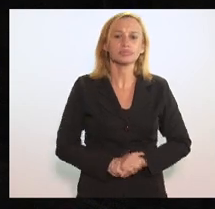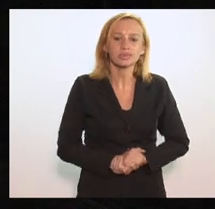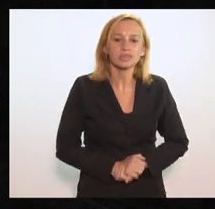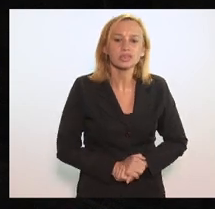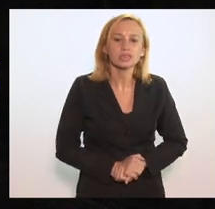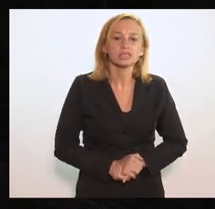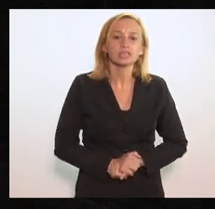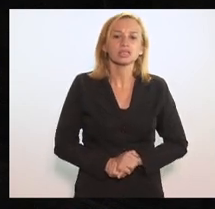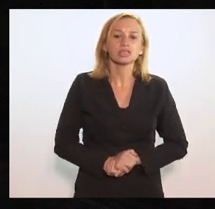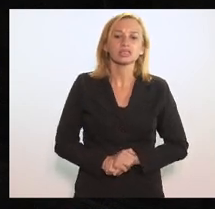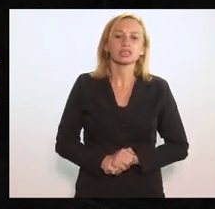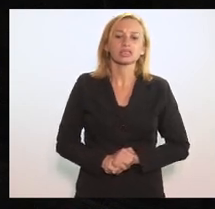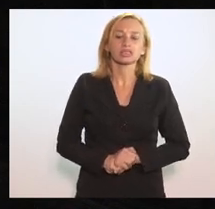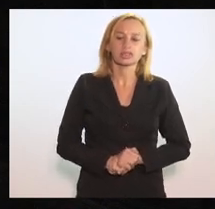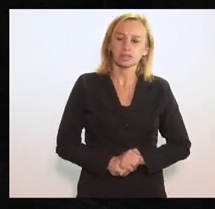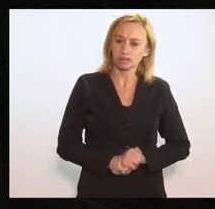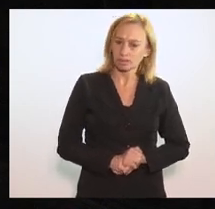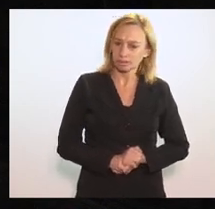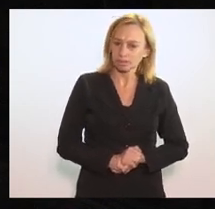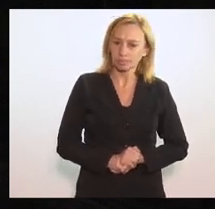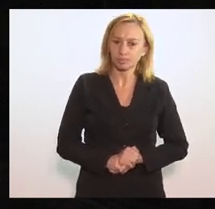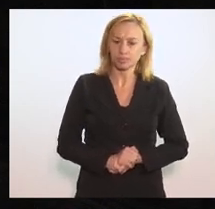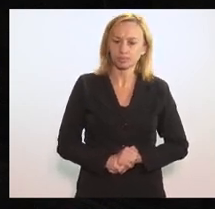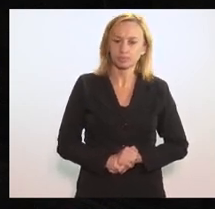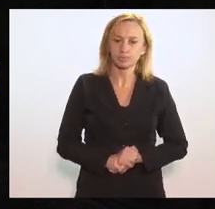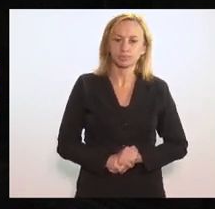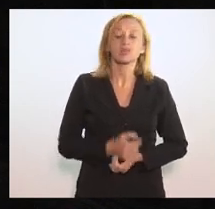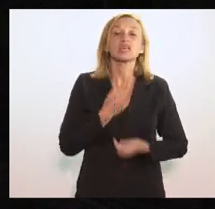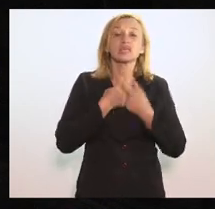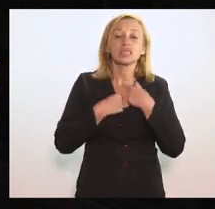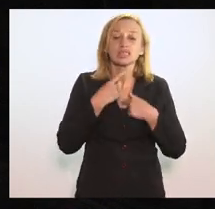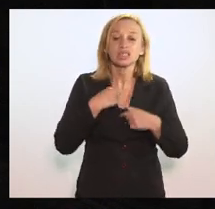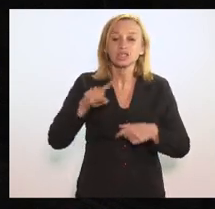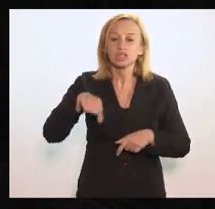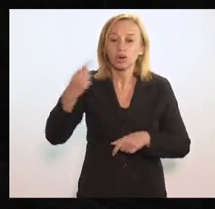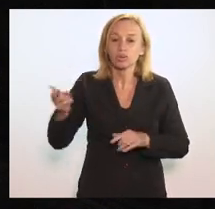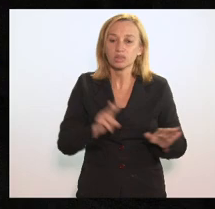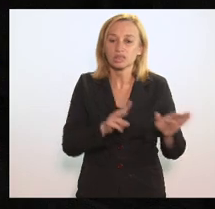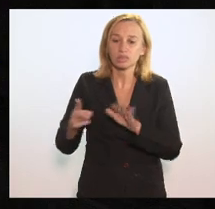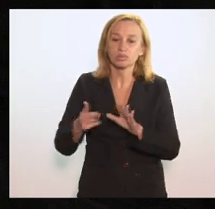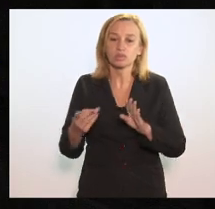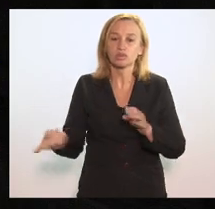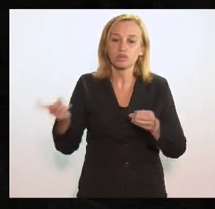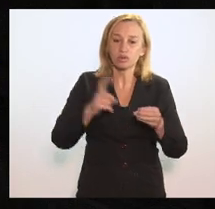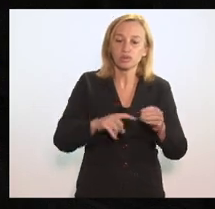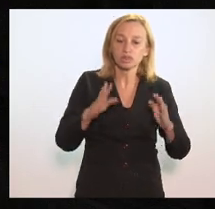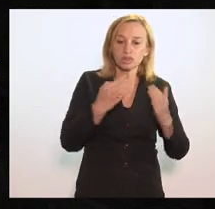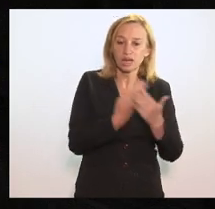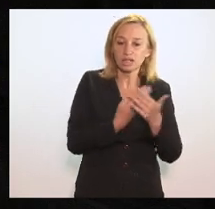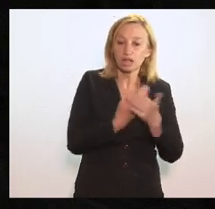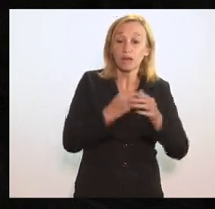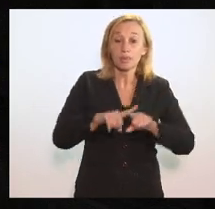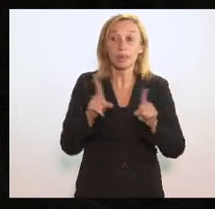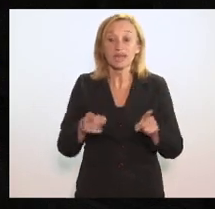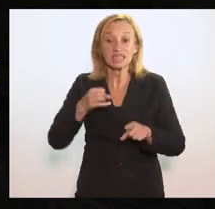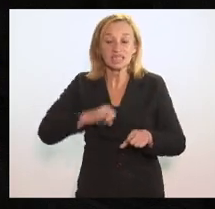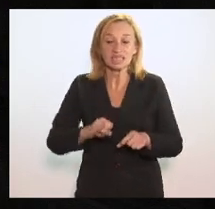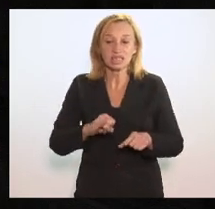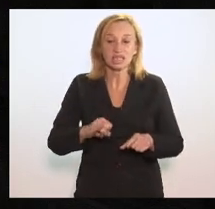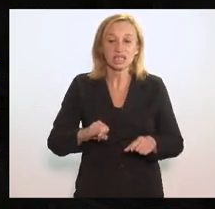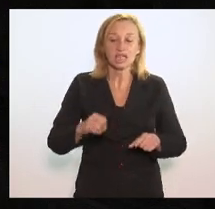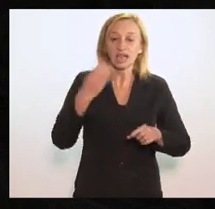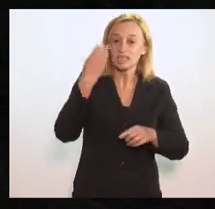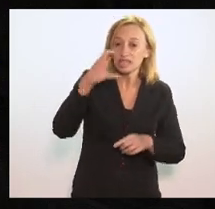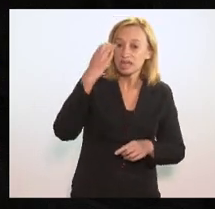levo minhas filhas todos os dias para o colégio. Desejo que na próxima semana eu continue levando. Mas se as autoridades, se a